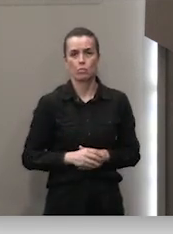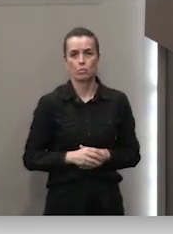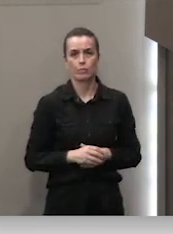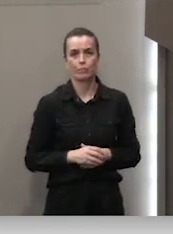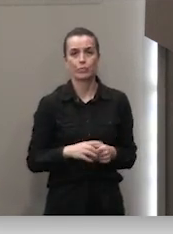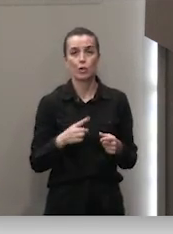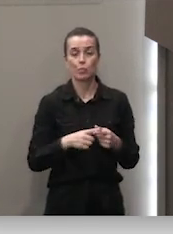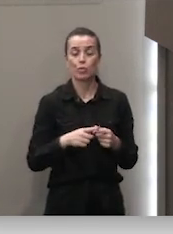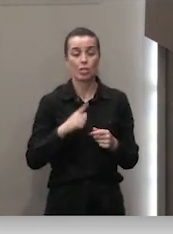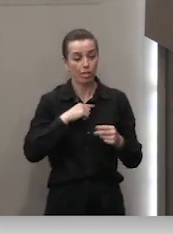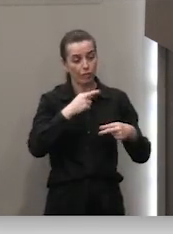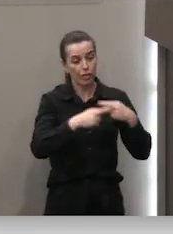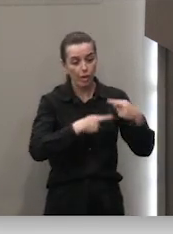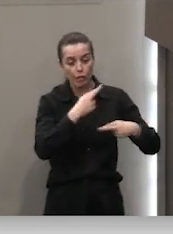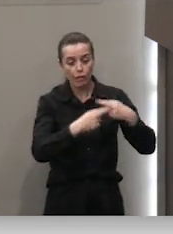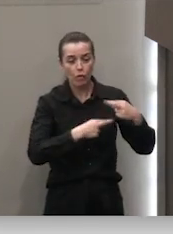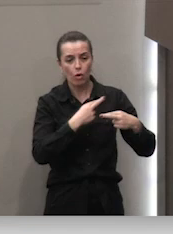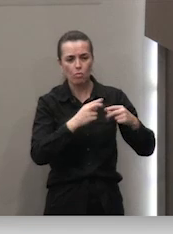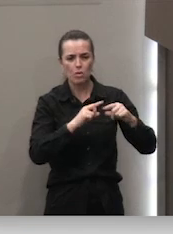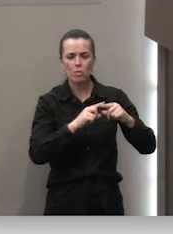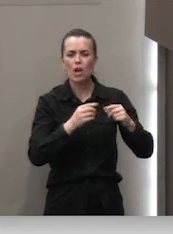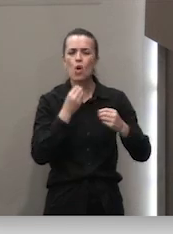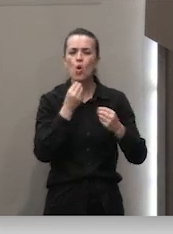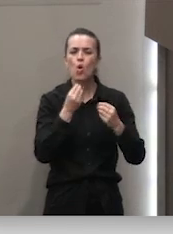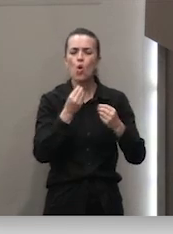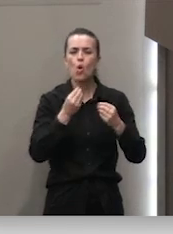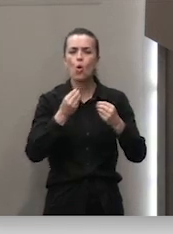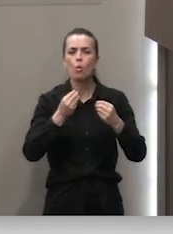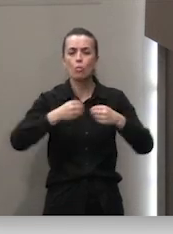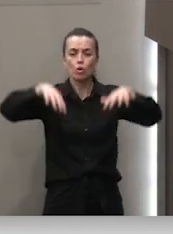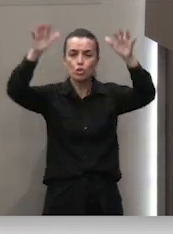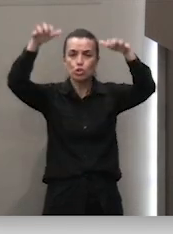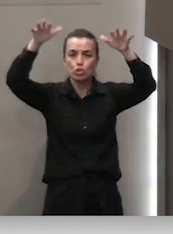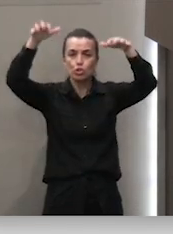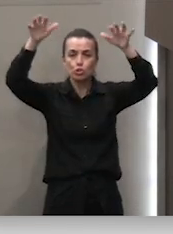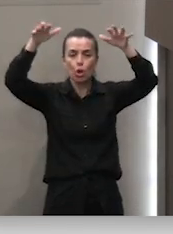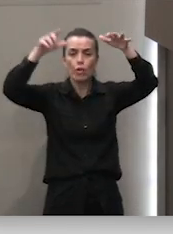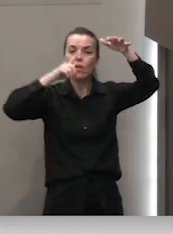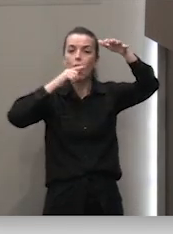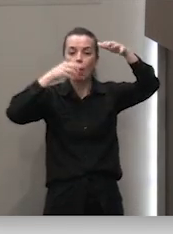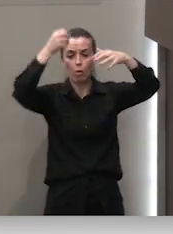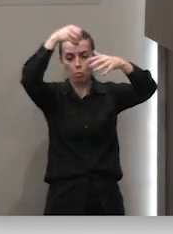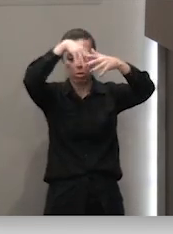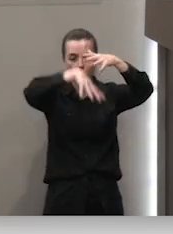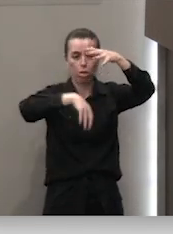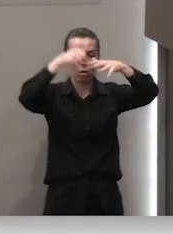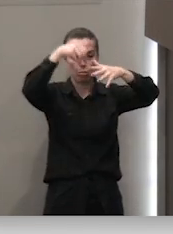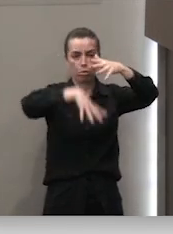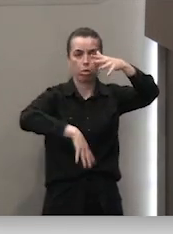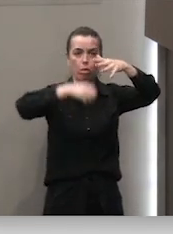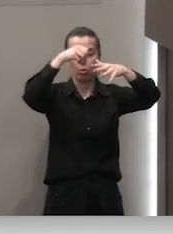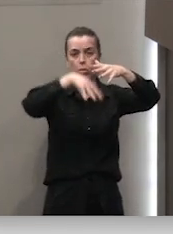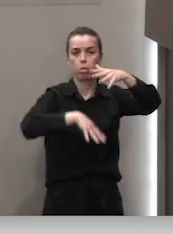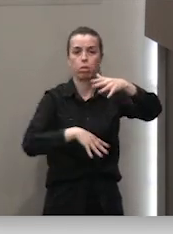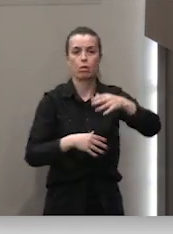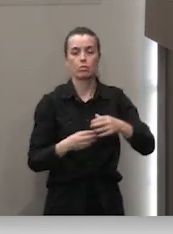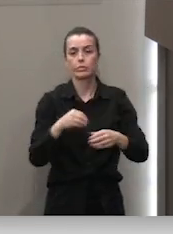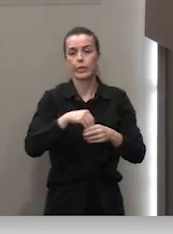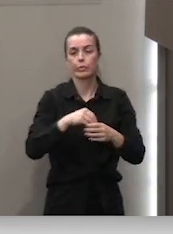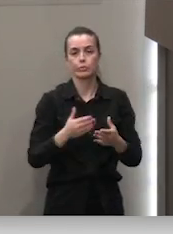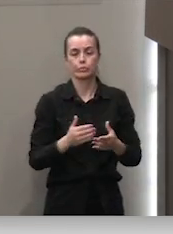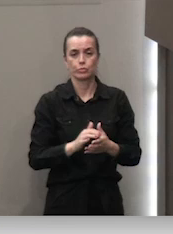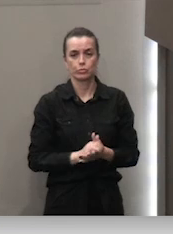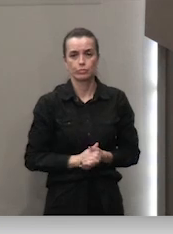recém-reformado e que chove, e chove dentro, como se não tivesse teto. É